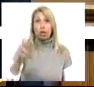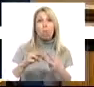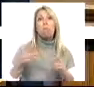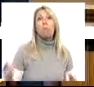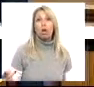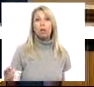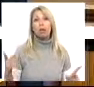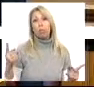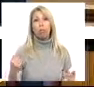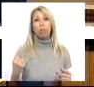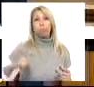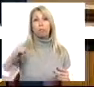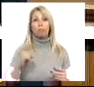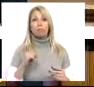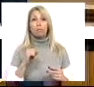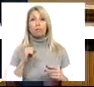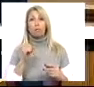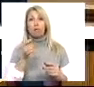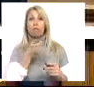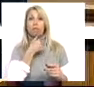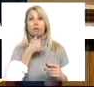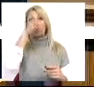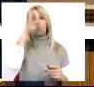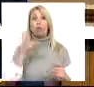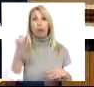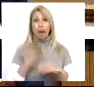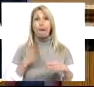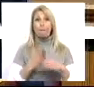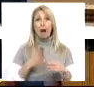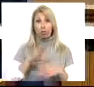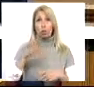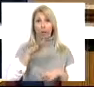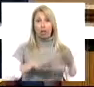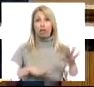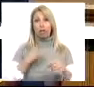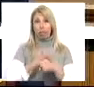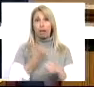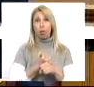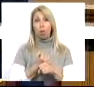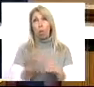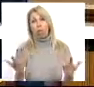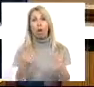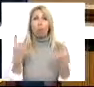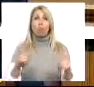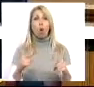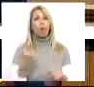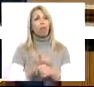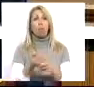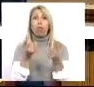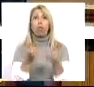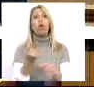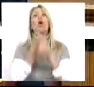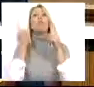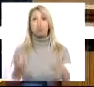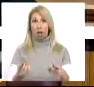do Governo e a parte do país que trabalhou apenas o fez a meio gás porque não havia serviços de correio, os